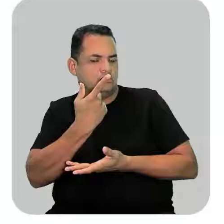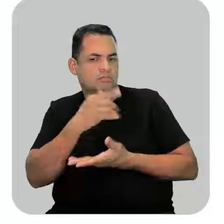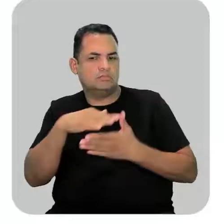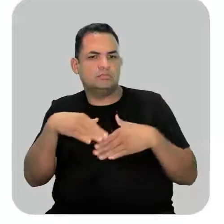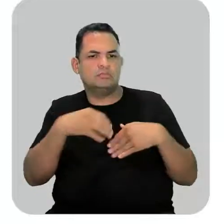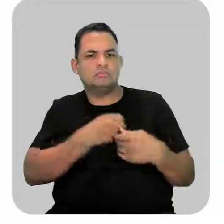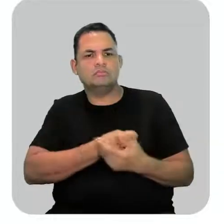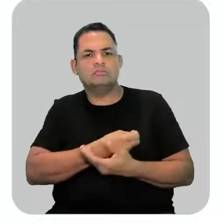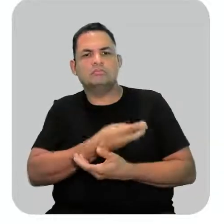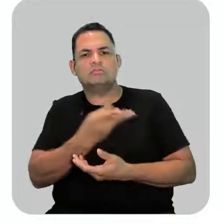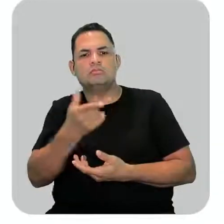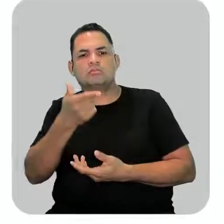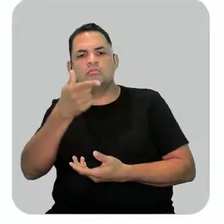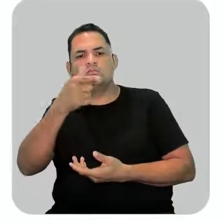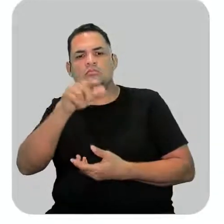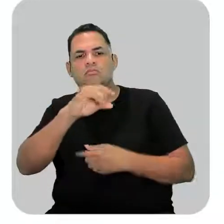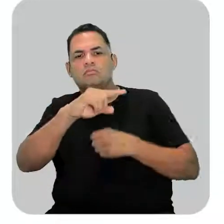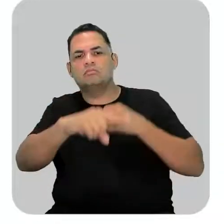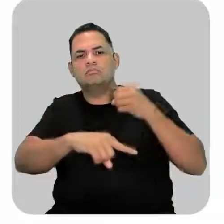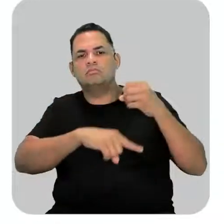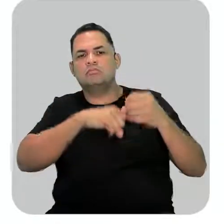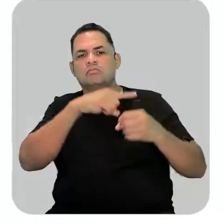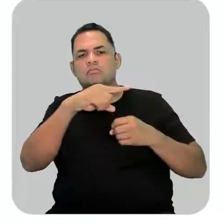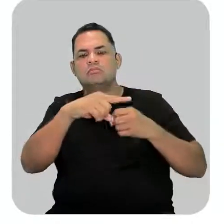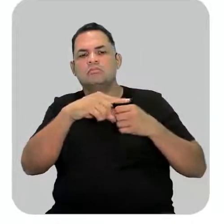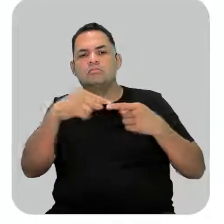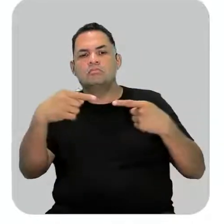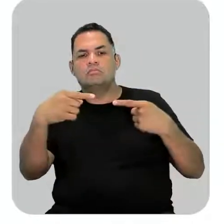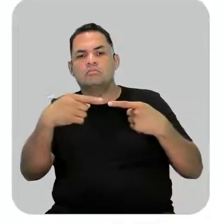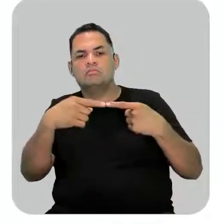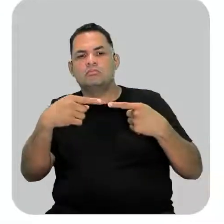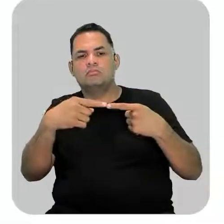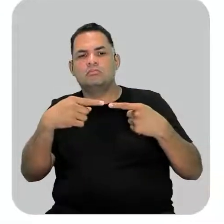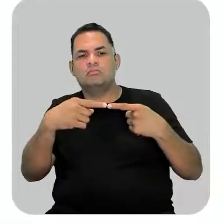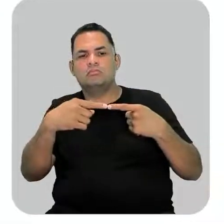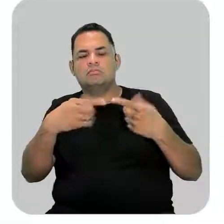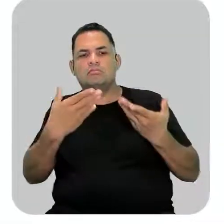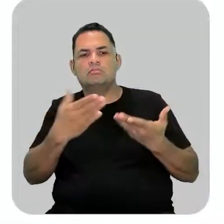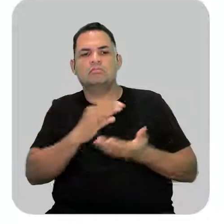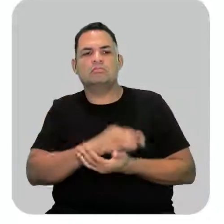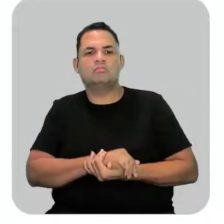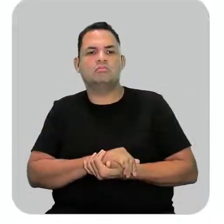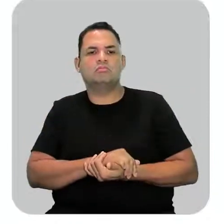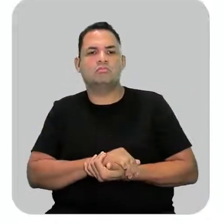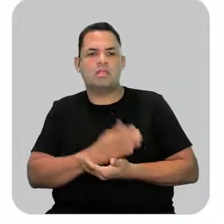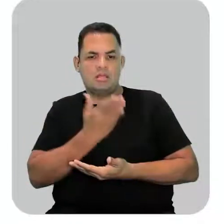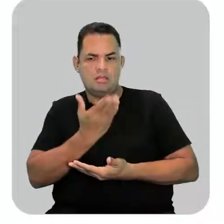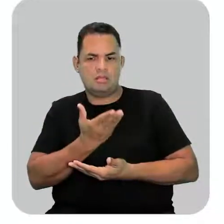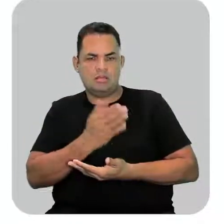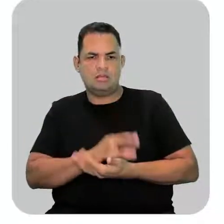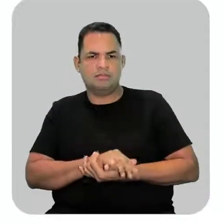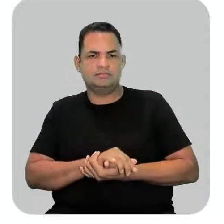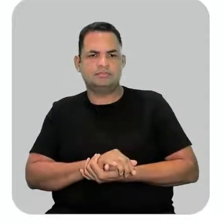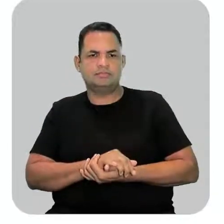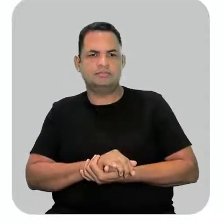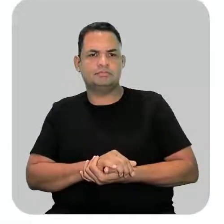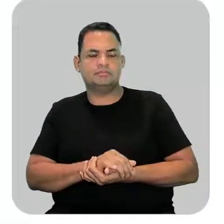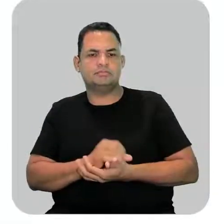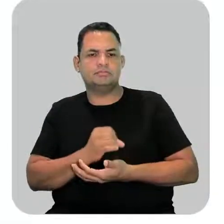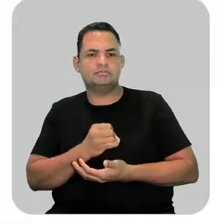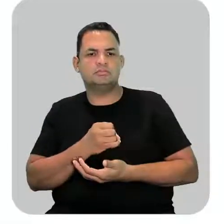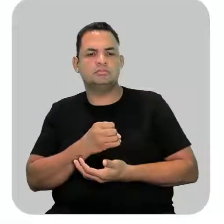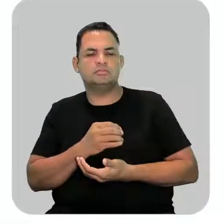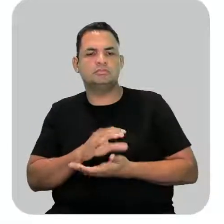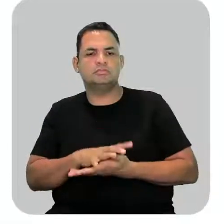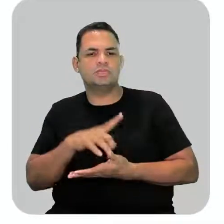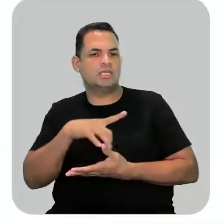quantos outros átomos de carbono estão ligados a ele. Nesse caso aqui, ó, somente o carbono aqui